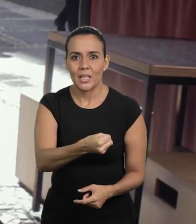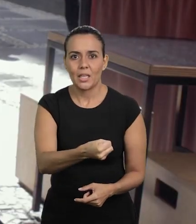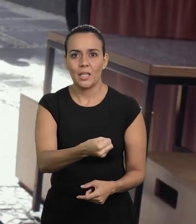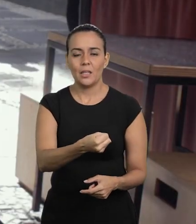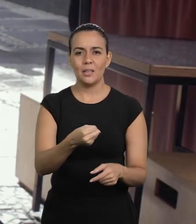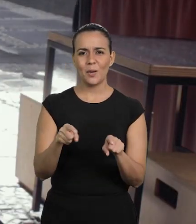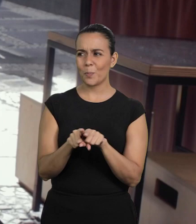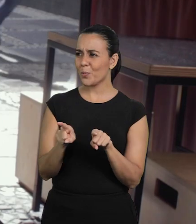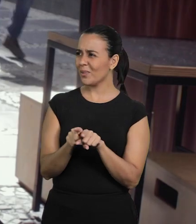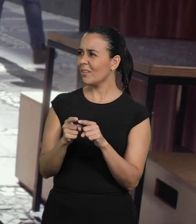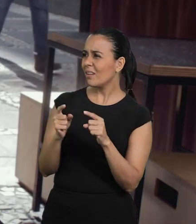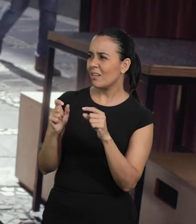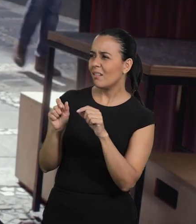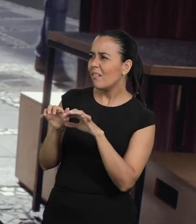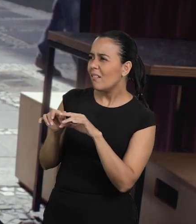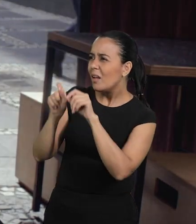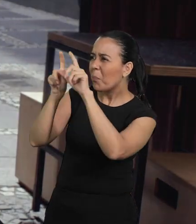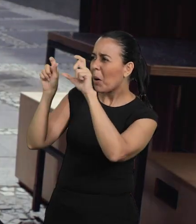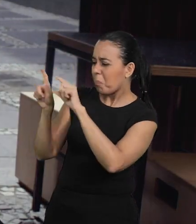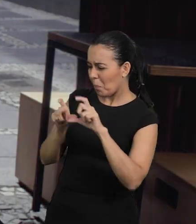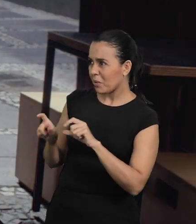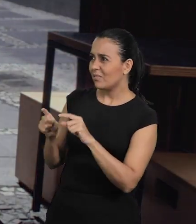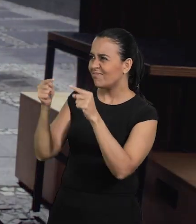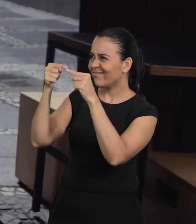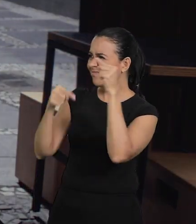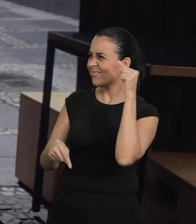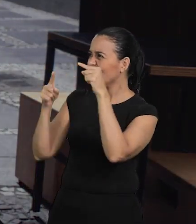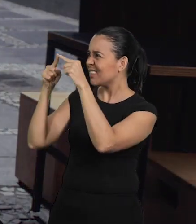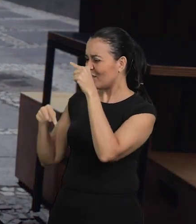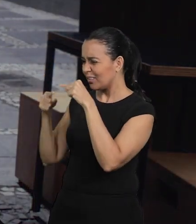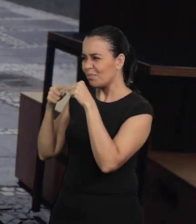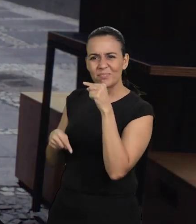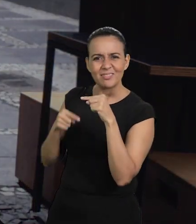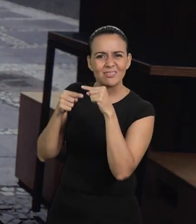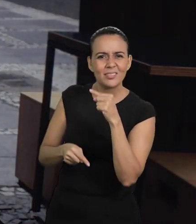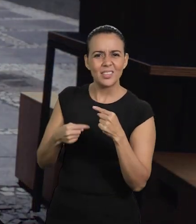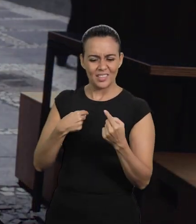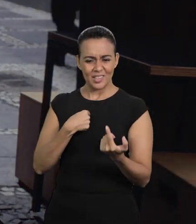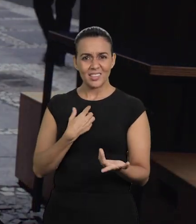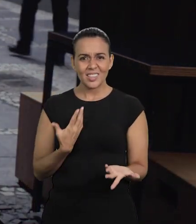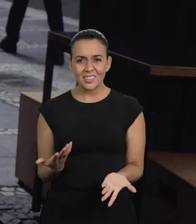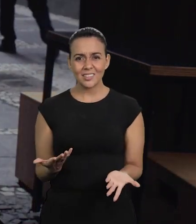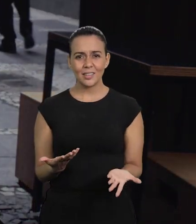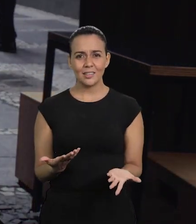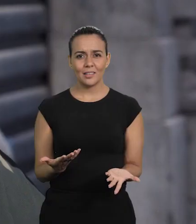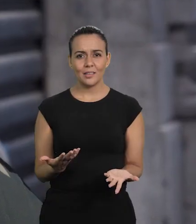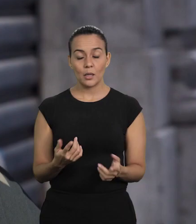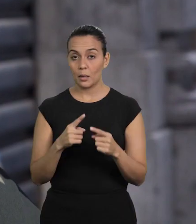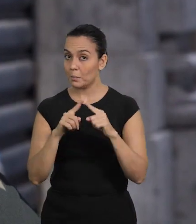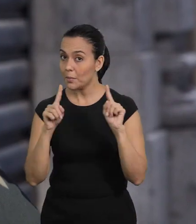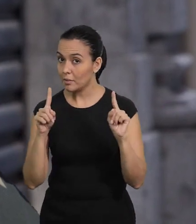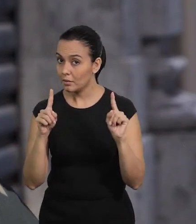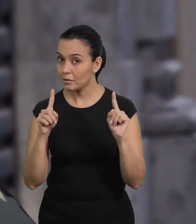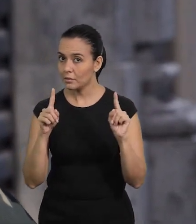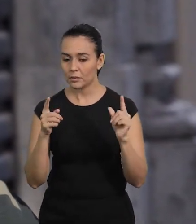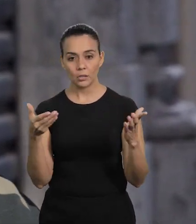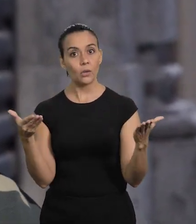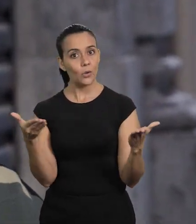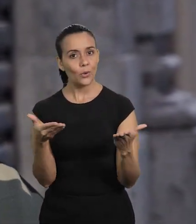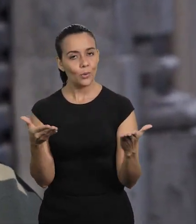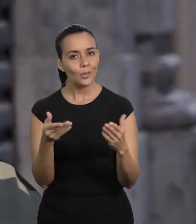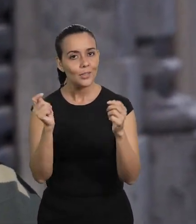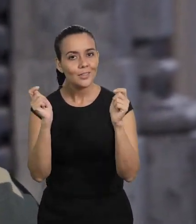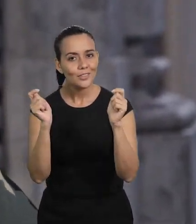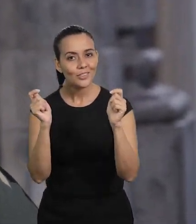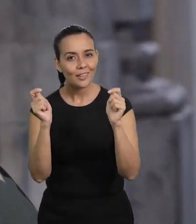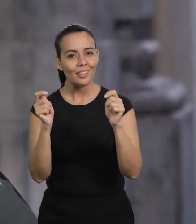de não se encontrar no mundo, né? Então é uma coisa bastante violenta, sobretudo do ponto de vista simbólico. Mas hoje a gente vê justamente